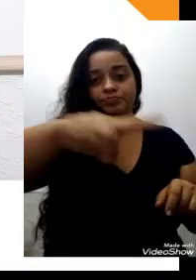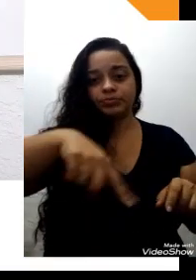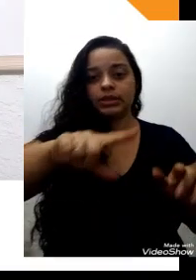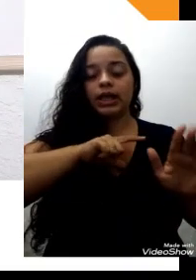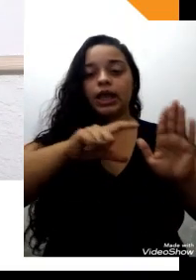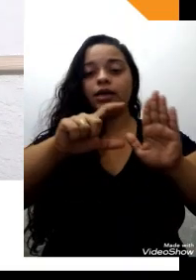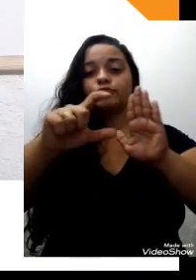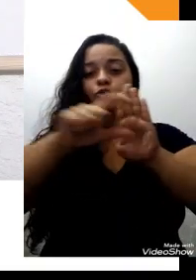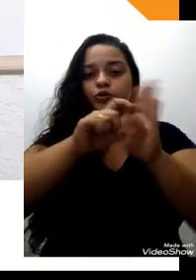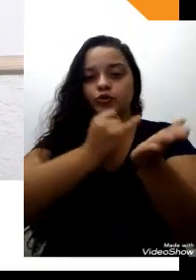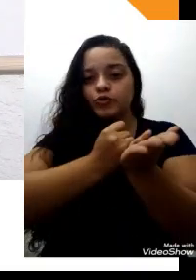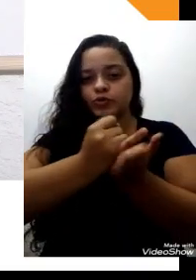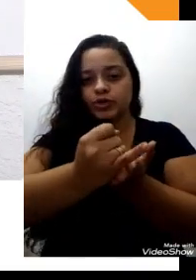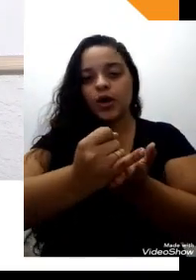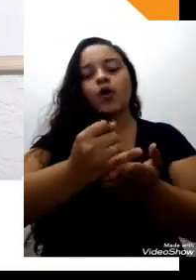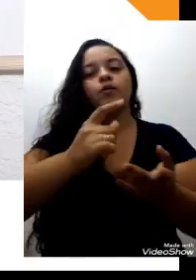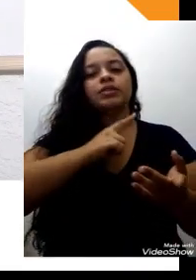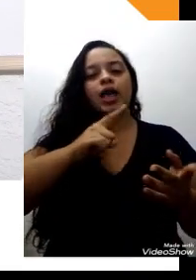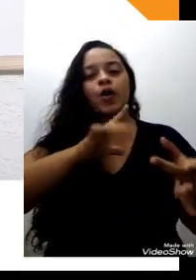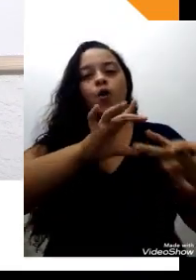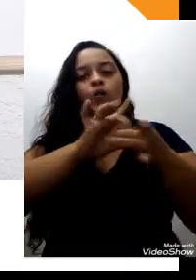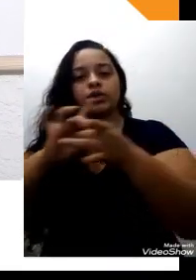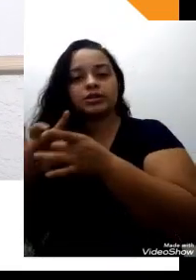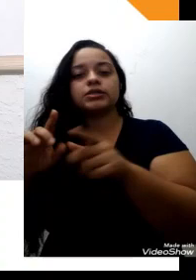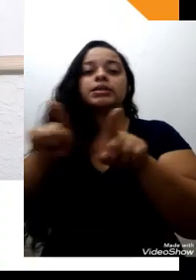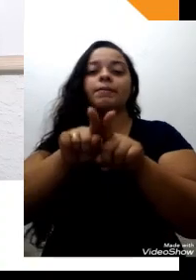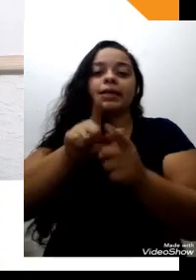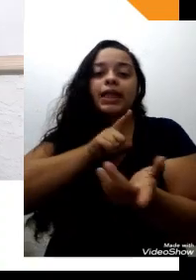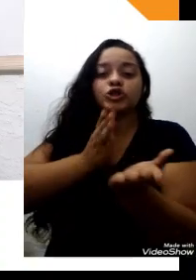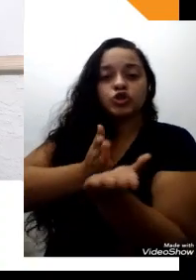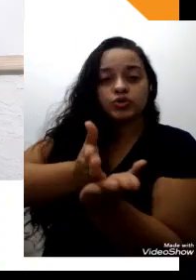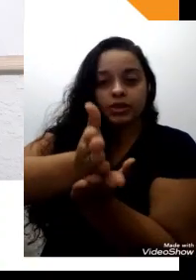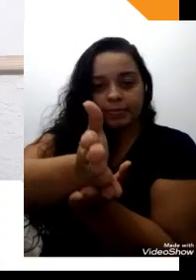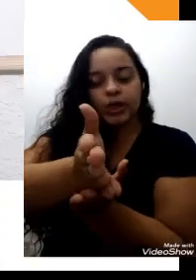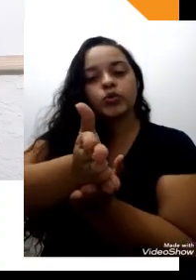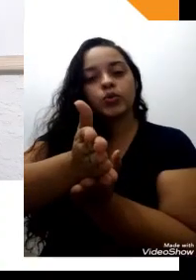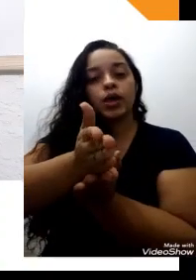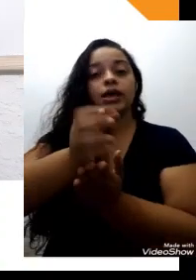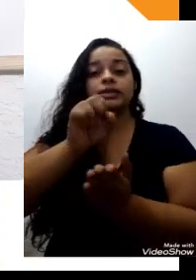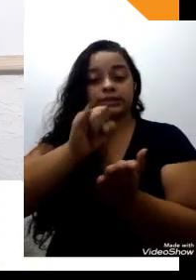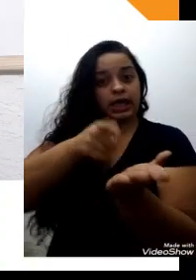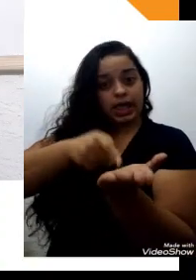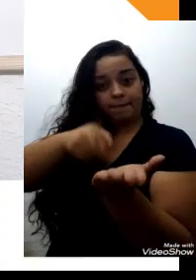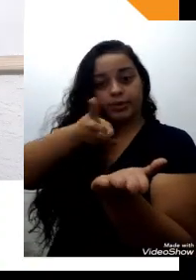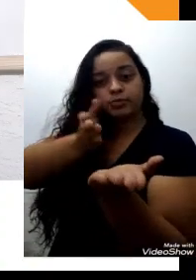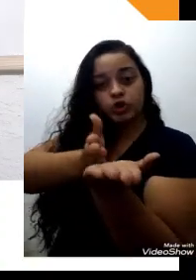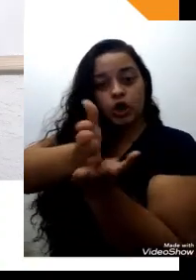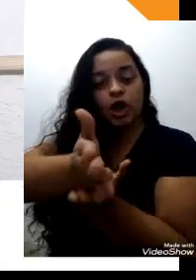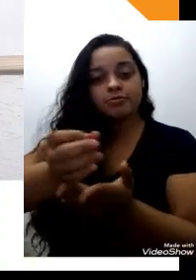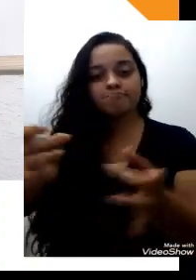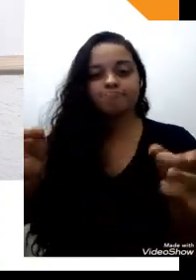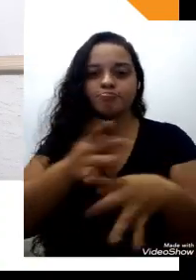compõe uma introdução que tenha as 2 etapas, contextualização e direcionamento, e o seu direcionamento está bem